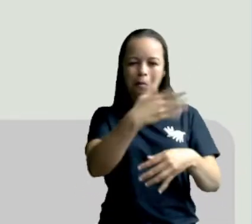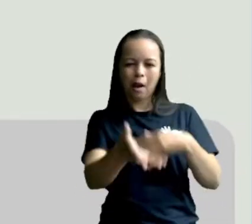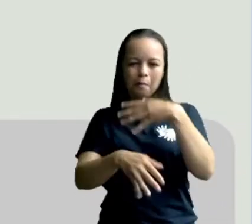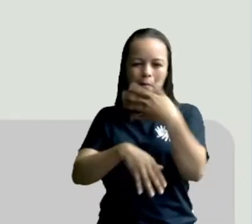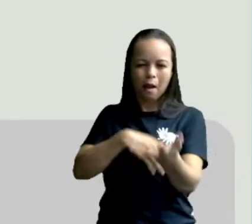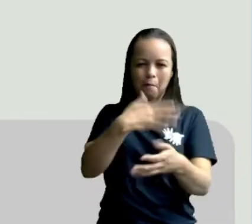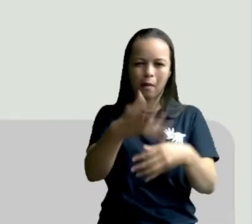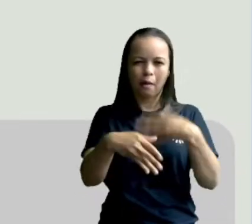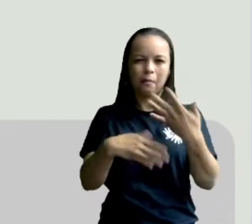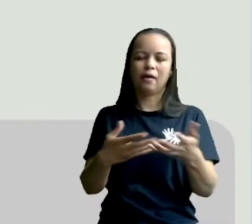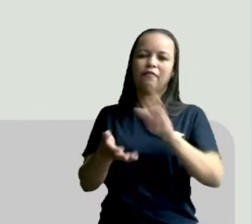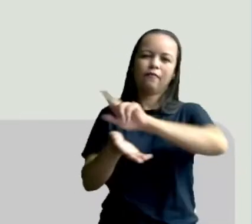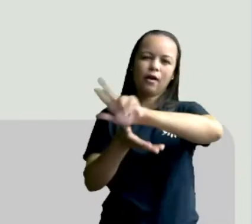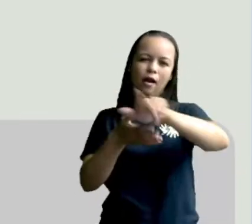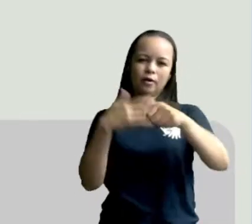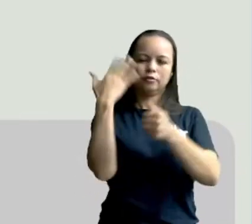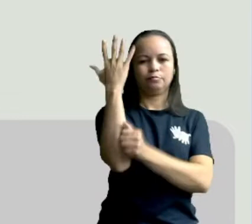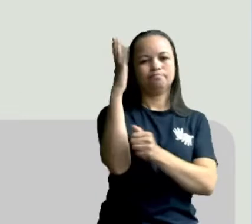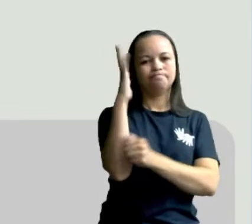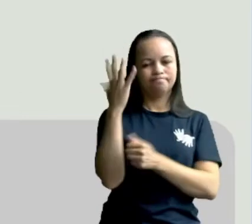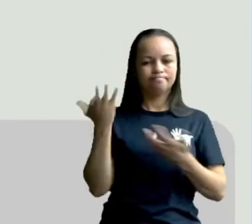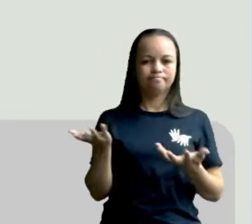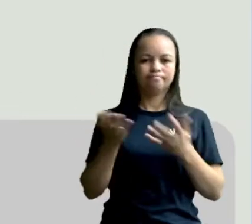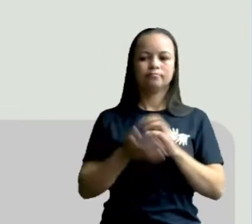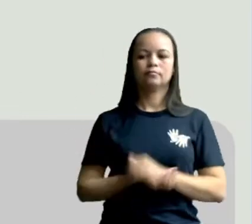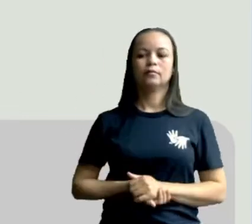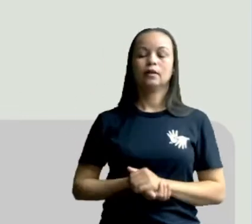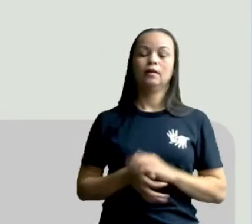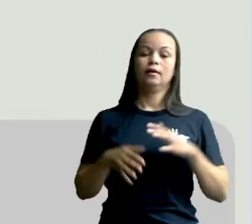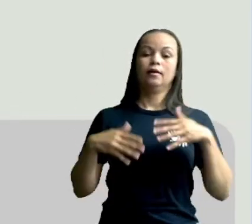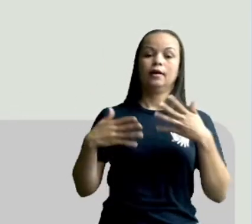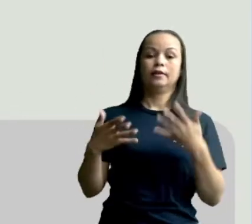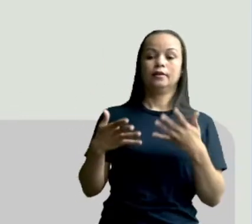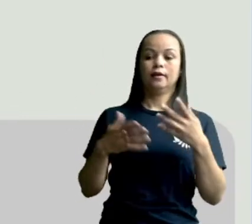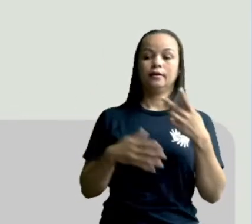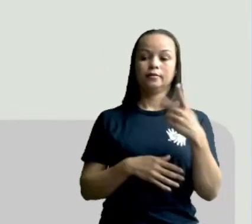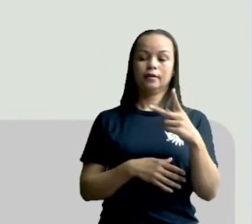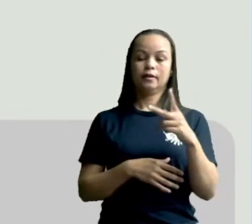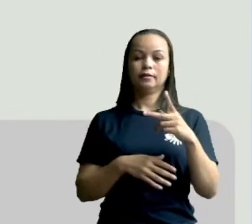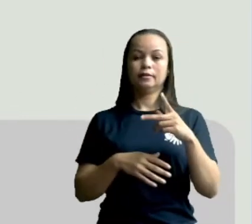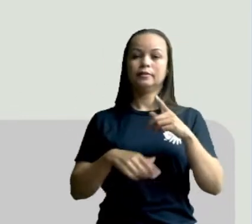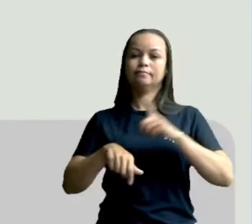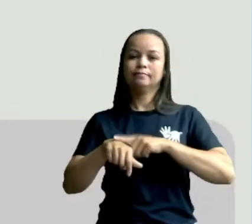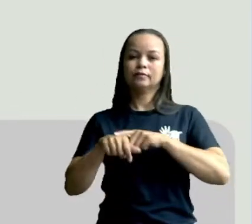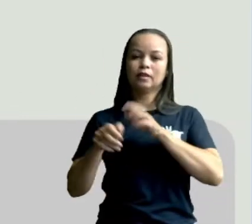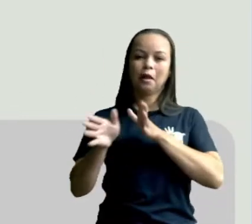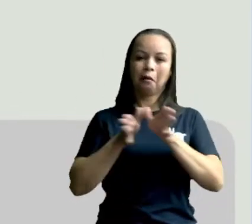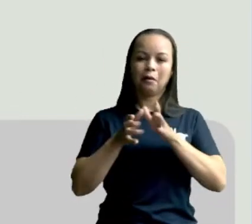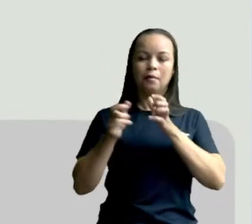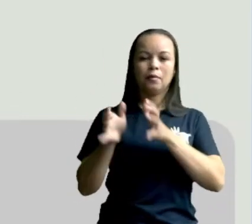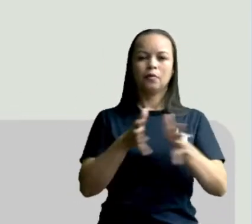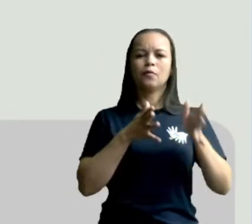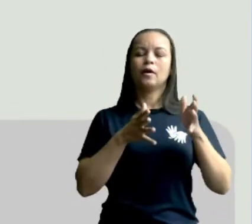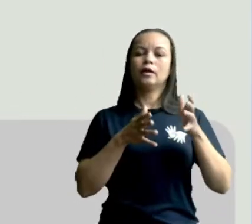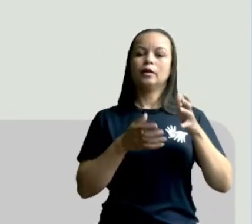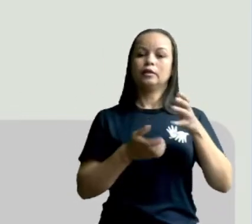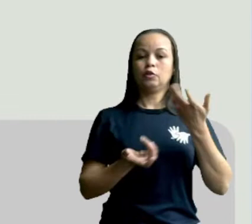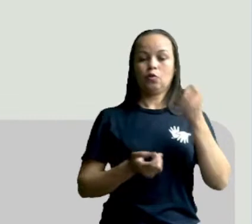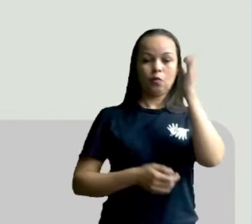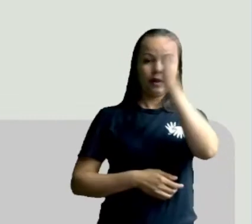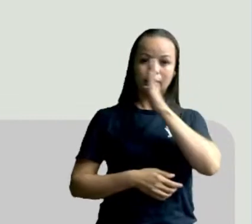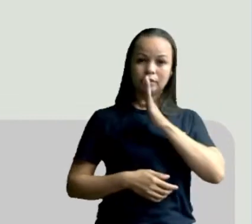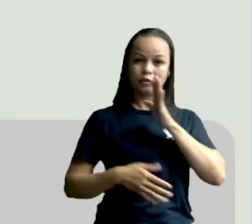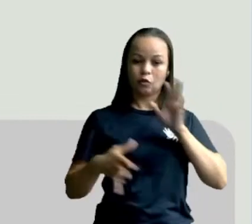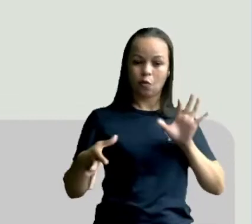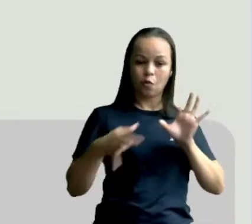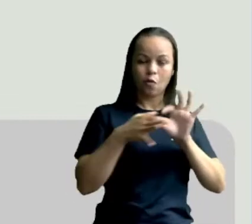desmataram muitas árvores, tá? E aí, justamente nessa época, o Brasil se tornou colônia de Portugal. E